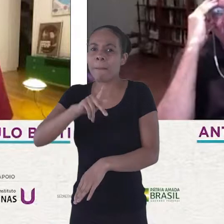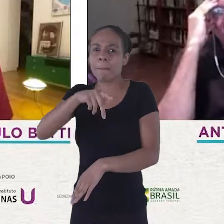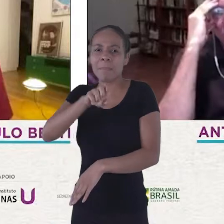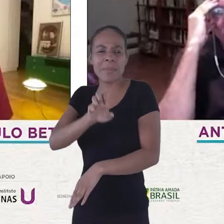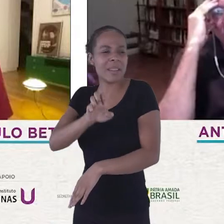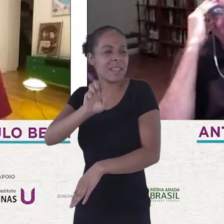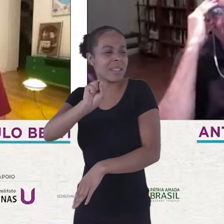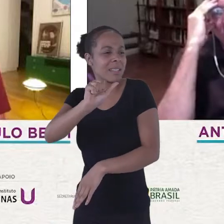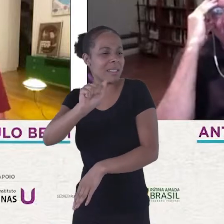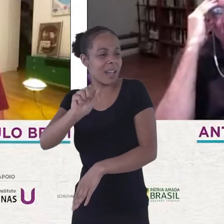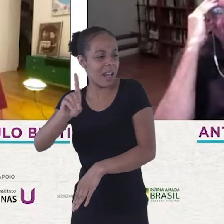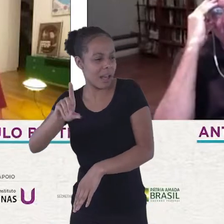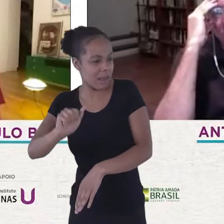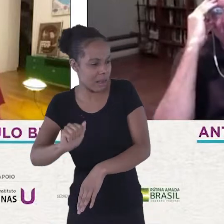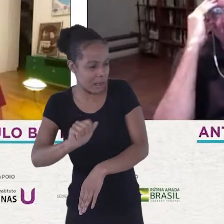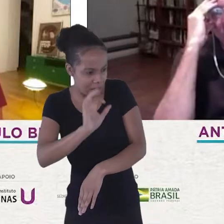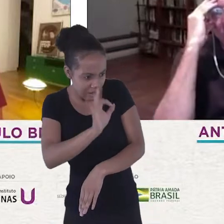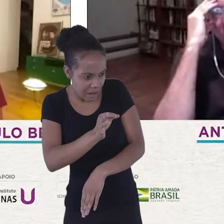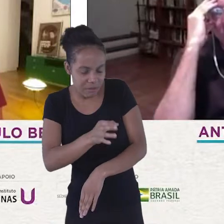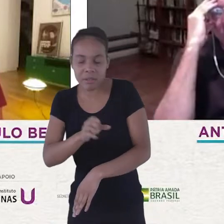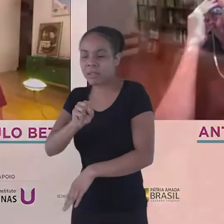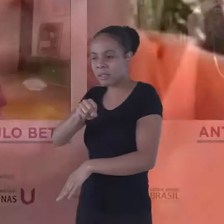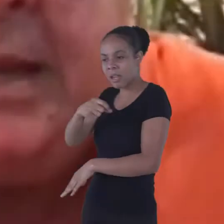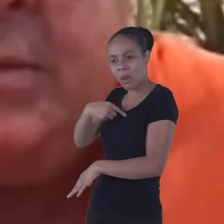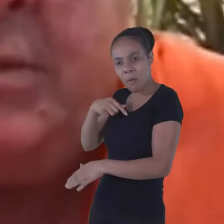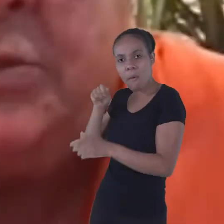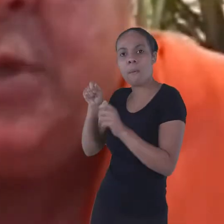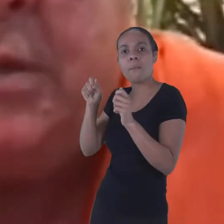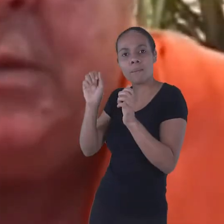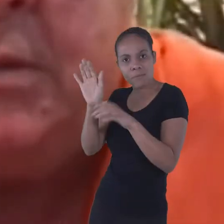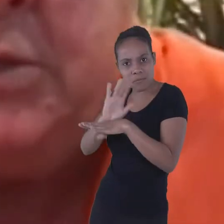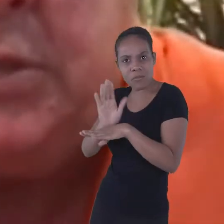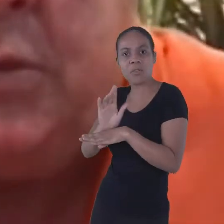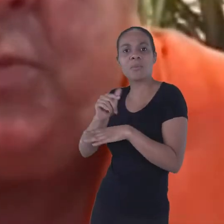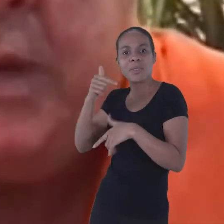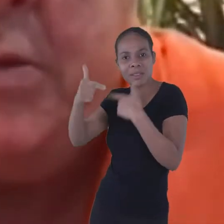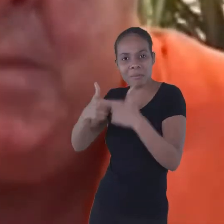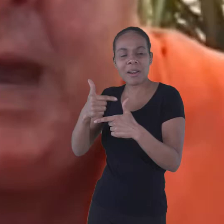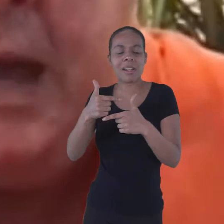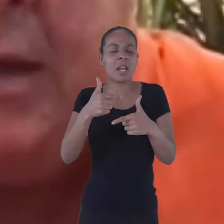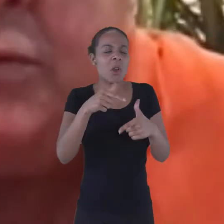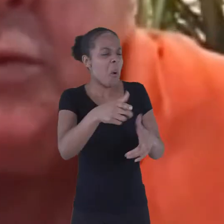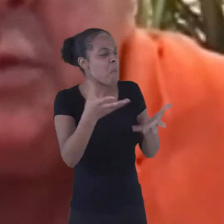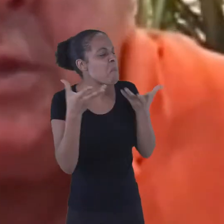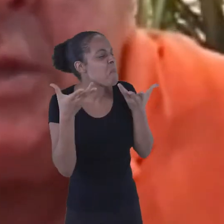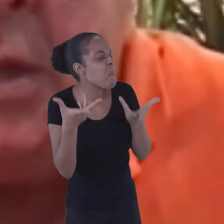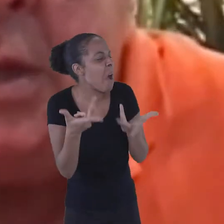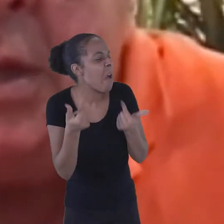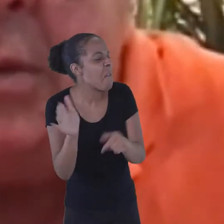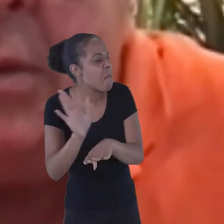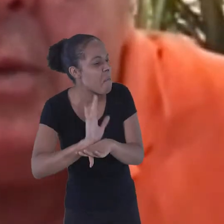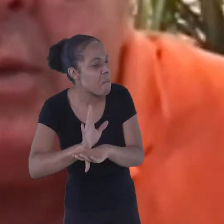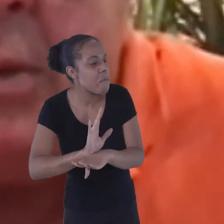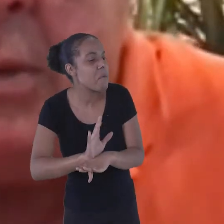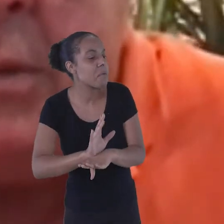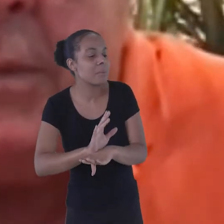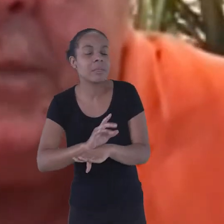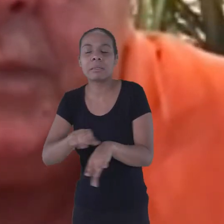Filmaço. O Barra Pesada era lindo, a história original do Plínio Marcos.